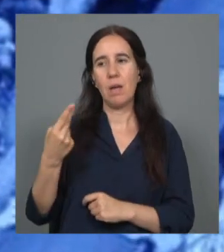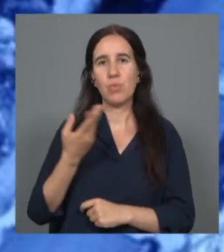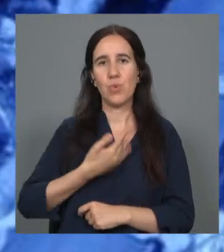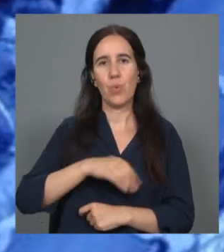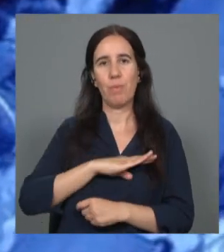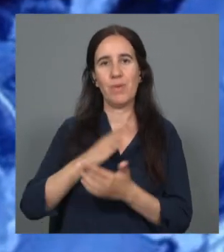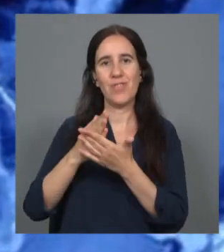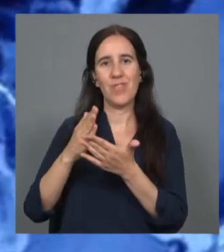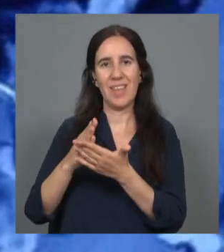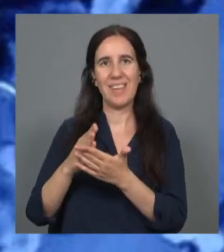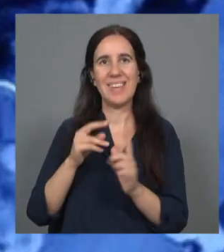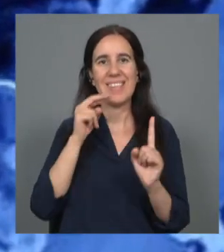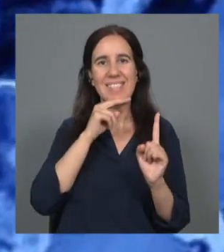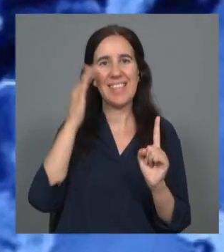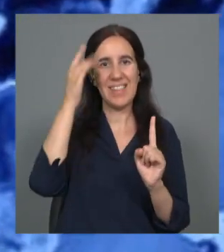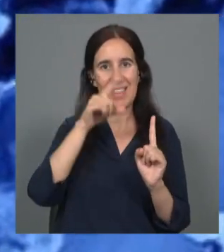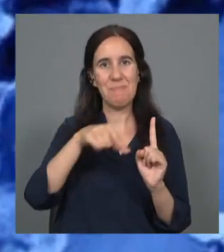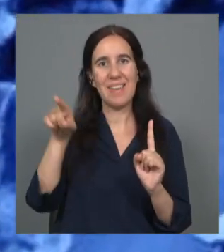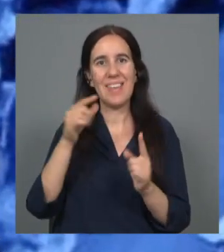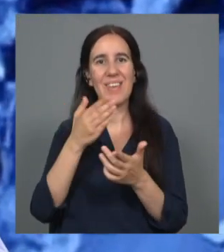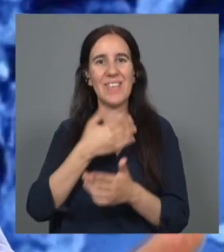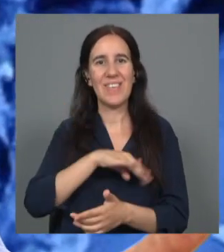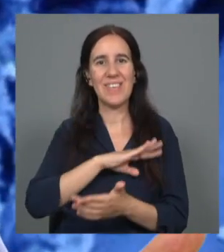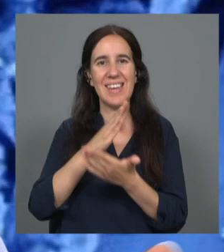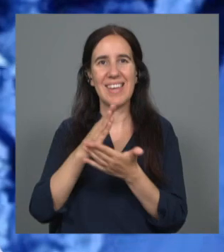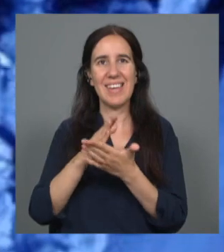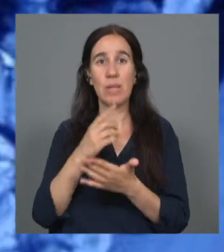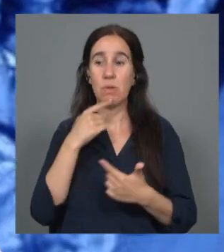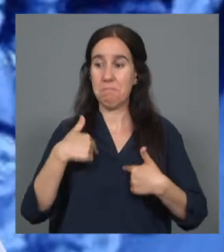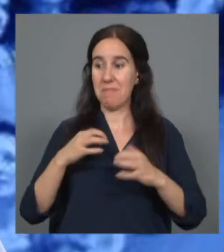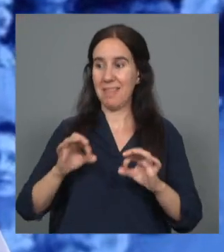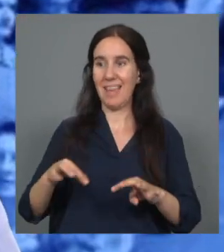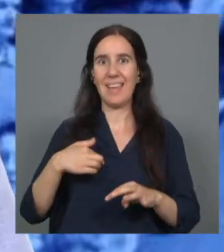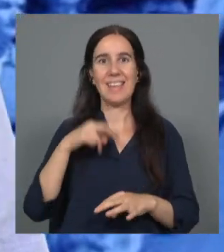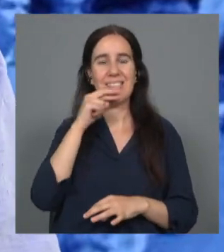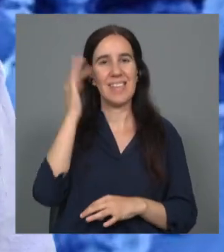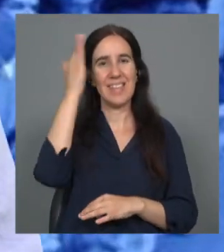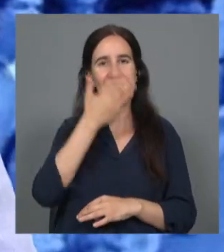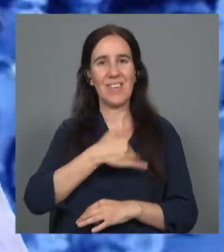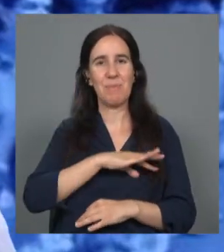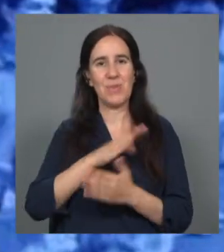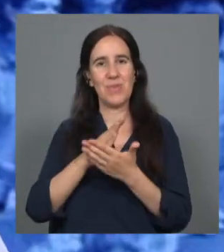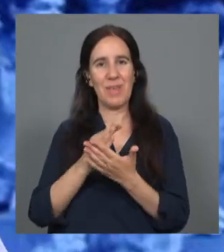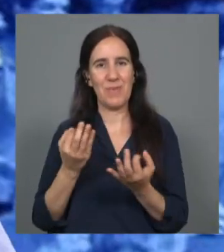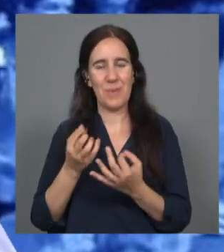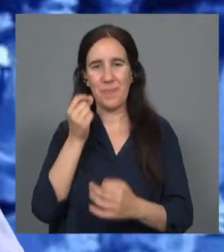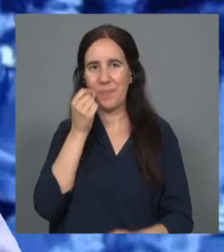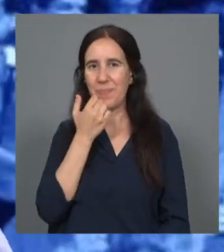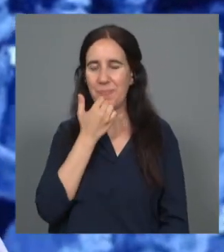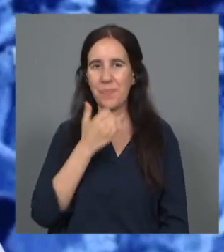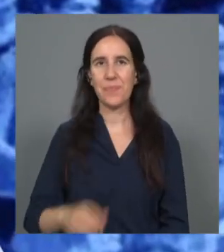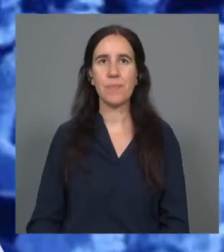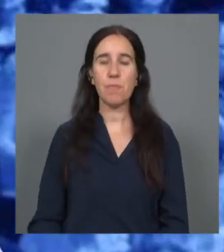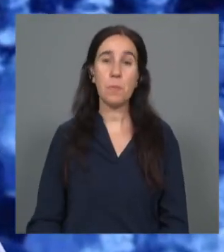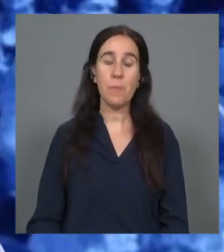Coimbra. Santo António também foi estudar para Coimbra. Eu digo sempre, como eu, Santo António veio estudar para Coimbra. E se calhar essa